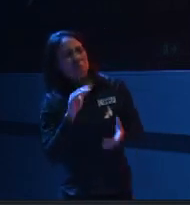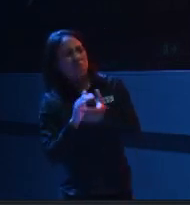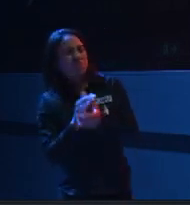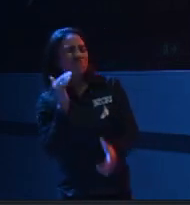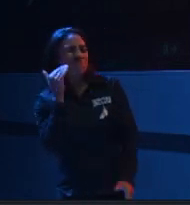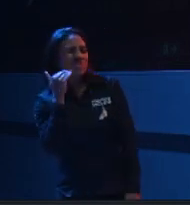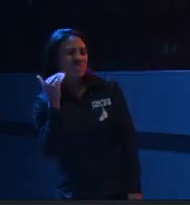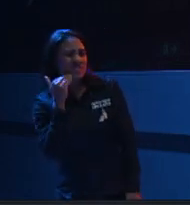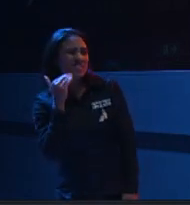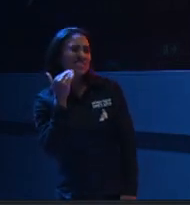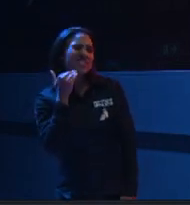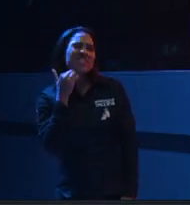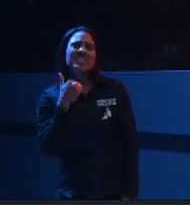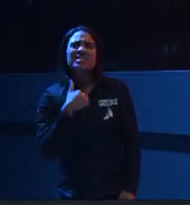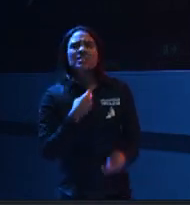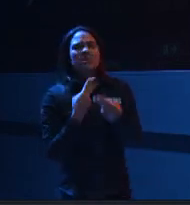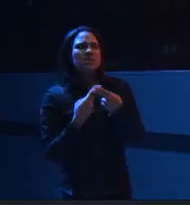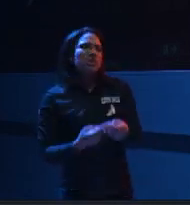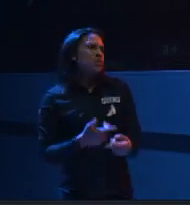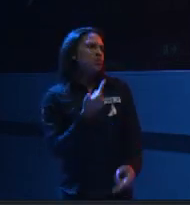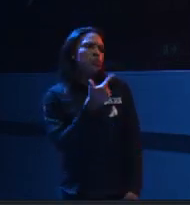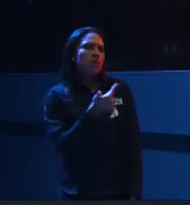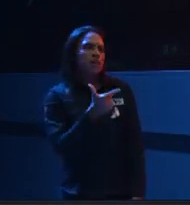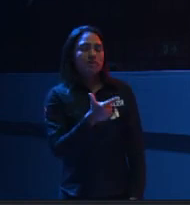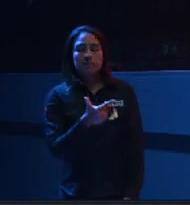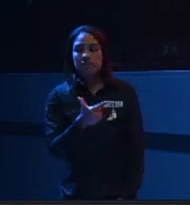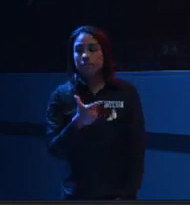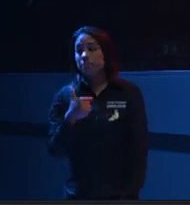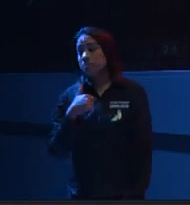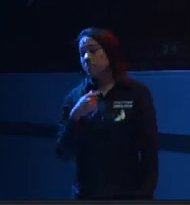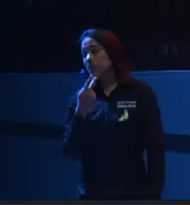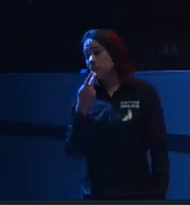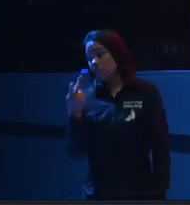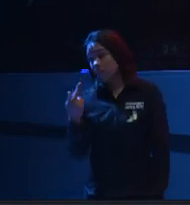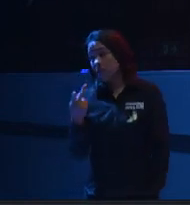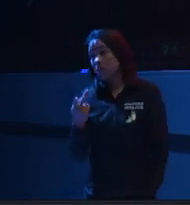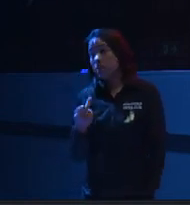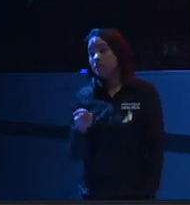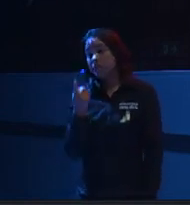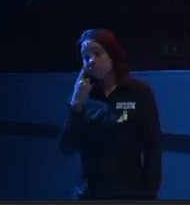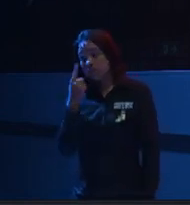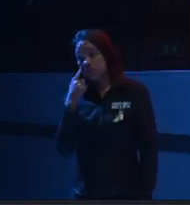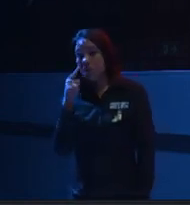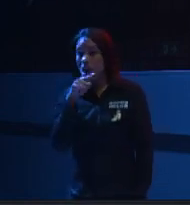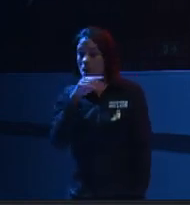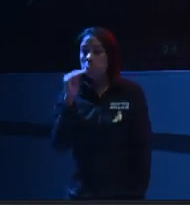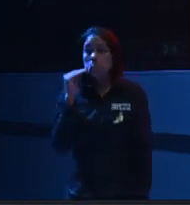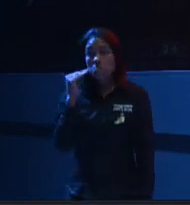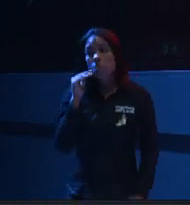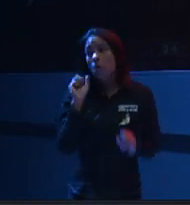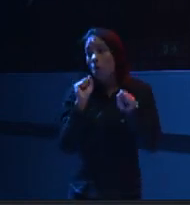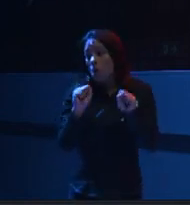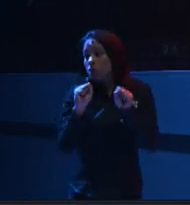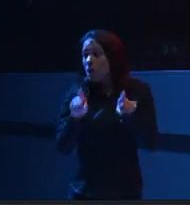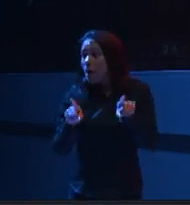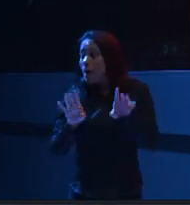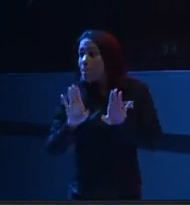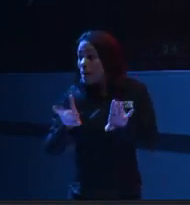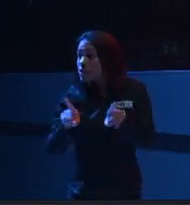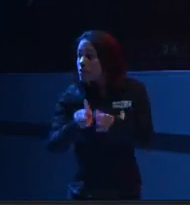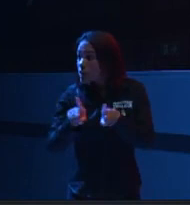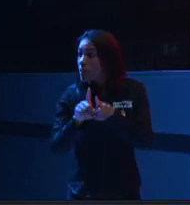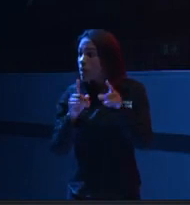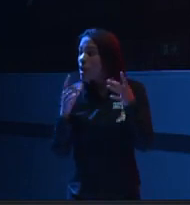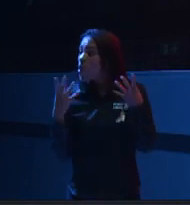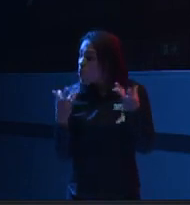muitas virtudes Mas você só tá olhando o defeito você pode estar desperdiçando uma grande benção de Deus isso que ele tem de defeito você